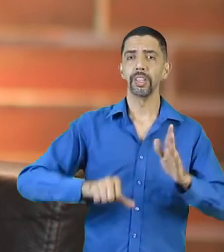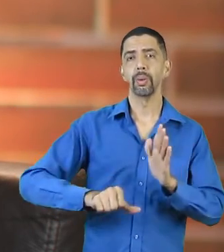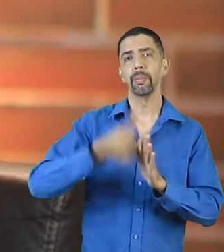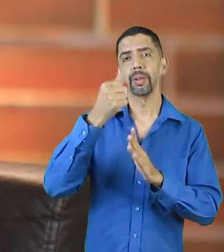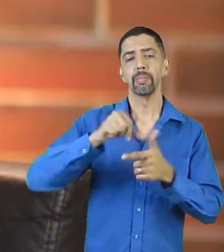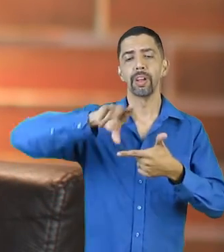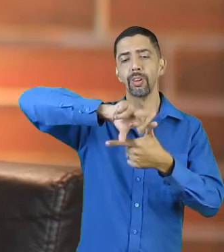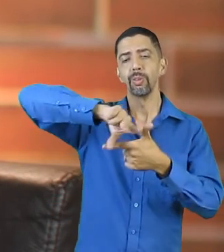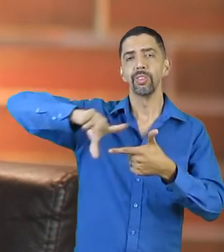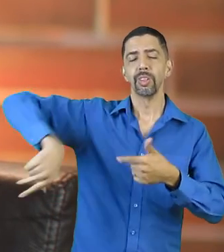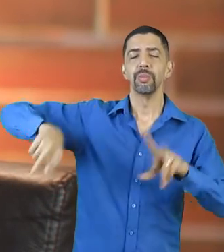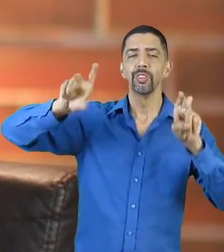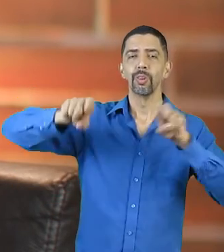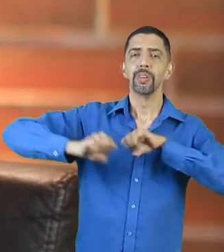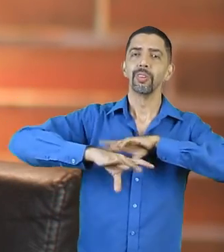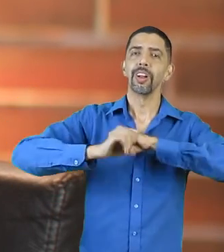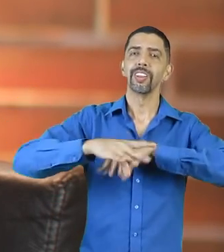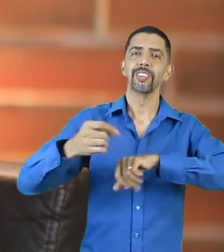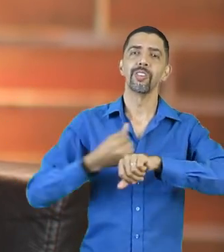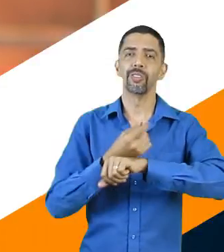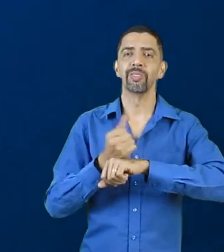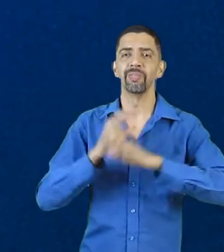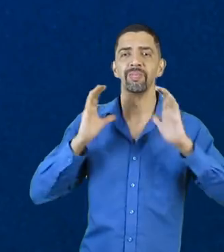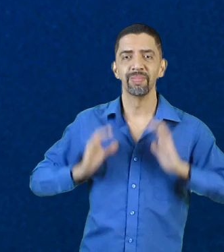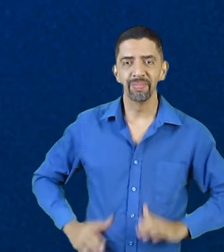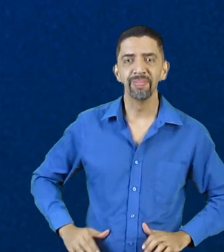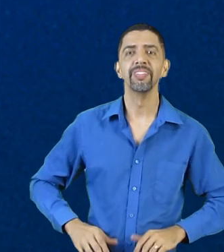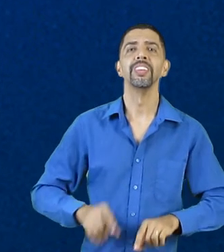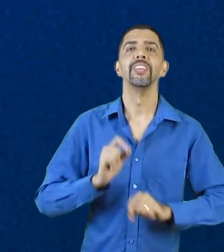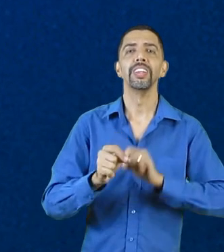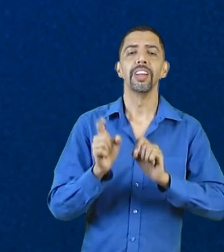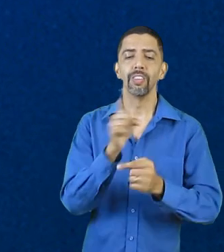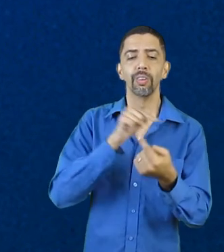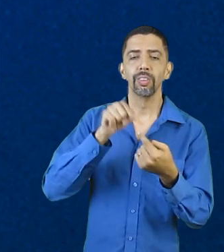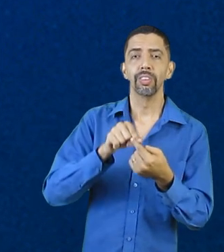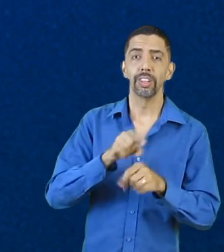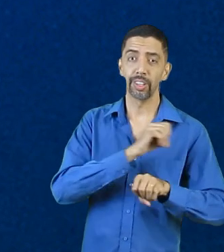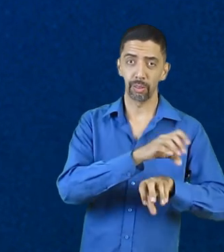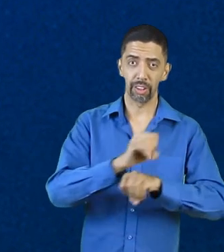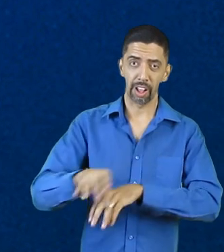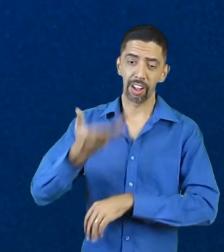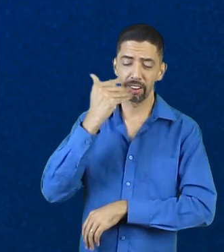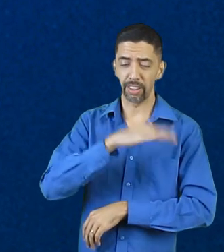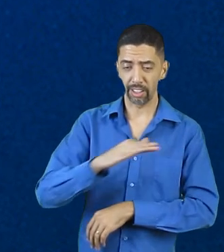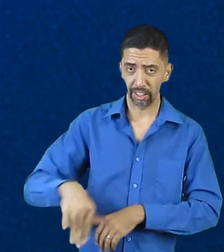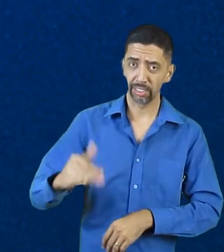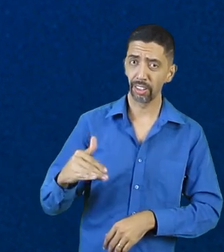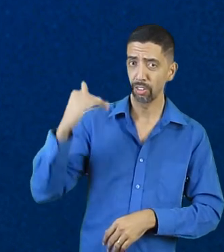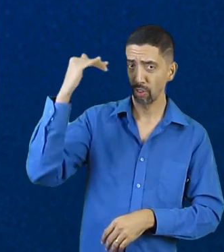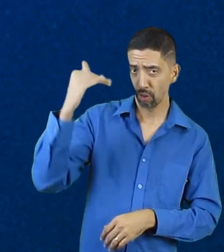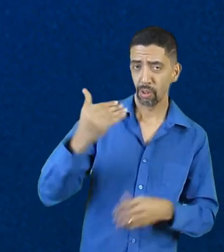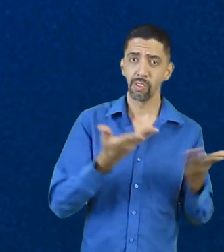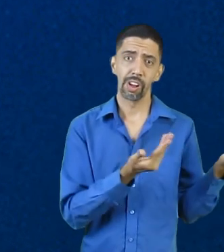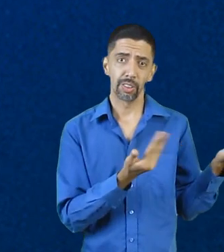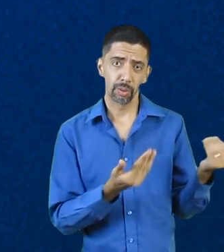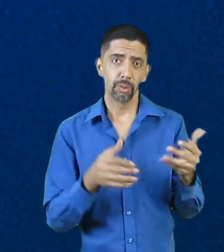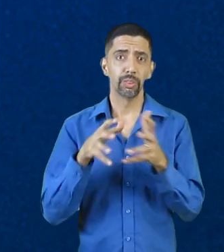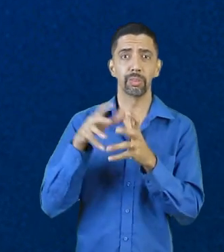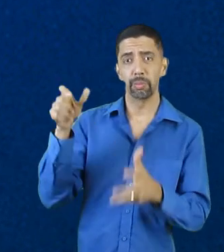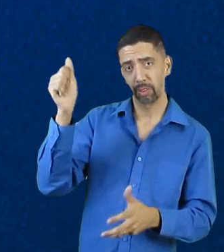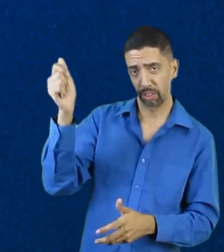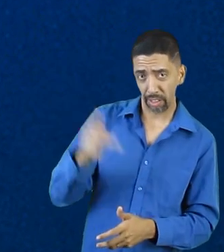primeiro streaming de educação do comportamento financeiro, que tem como finalidade educar crianças, jovens,